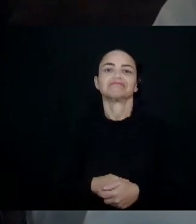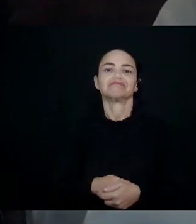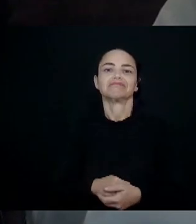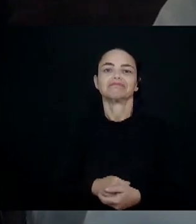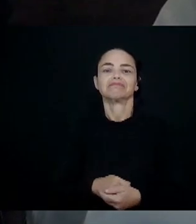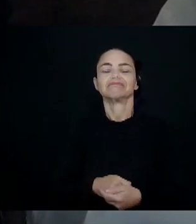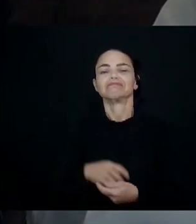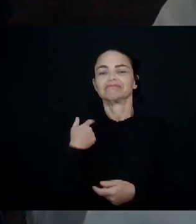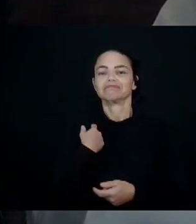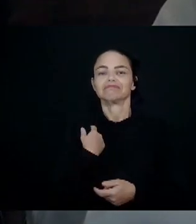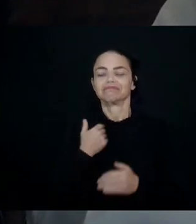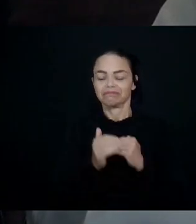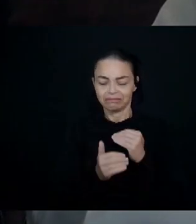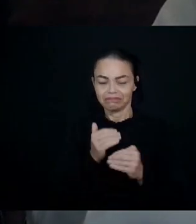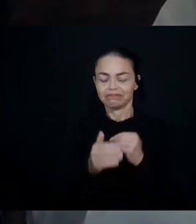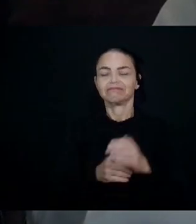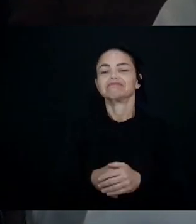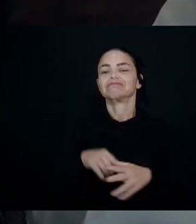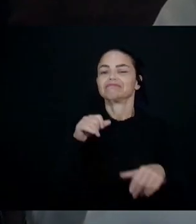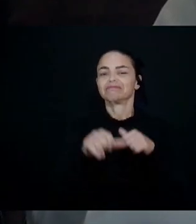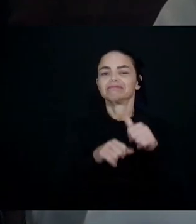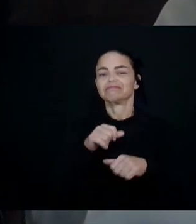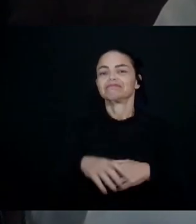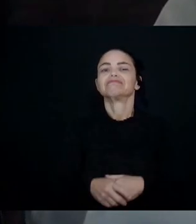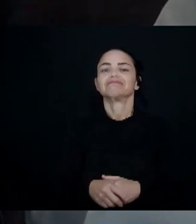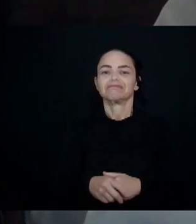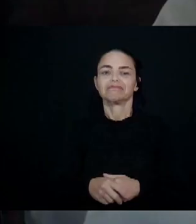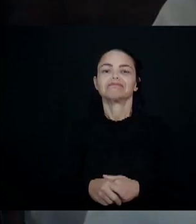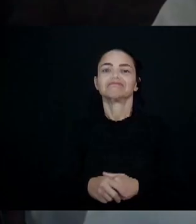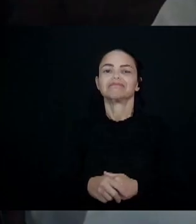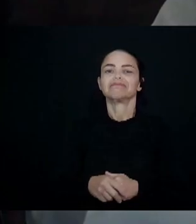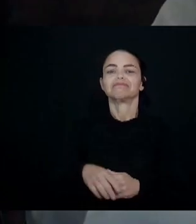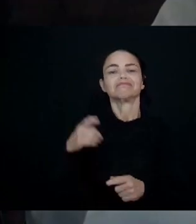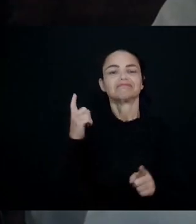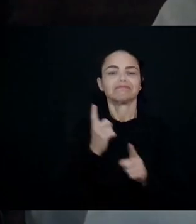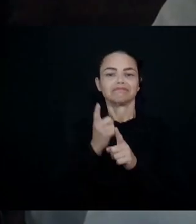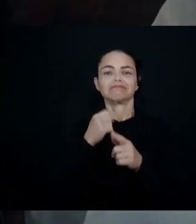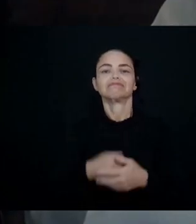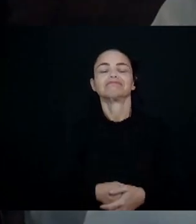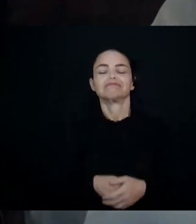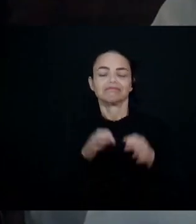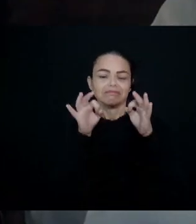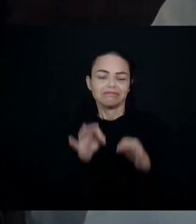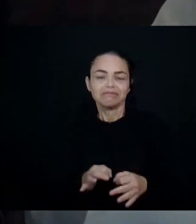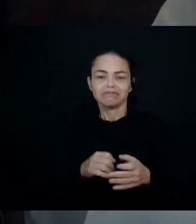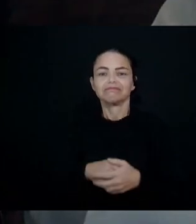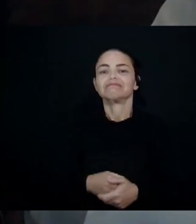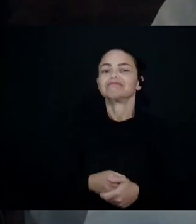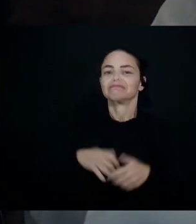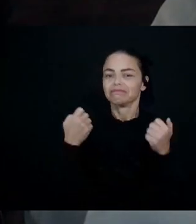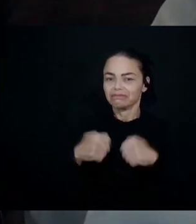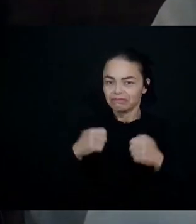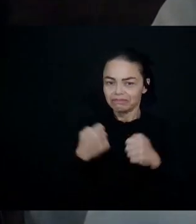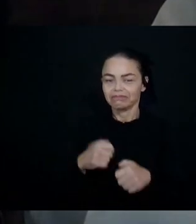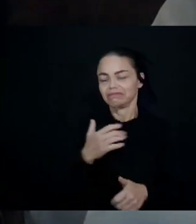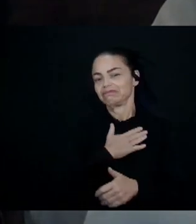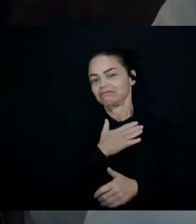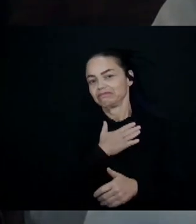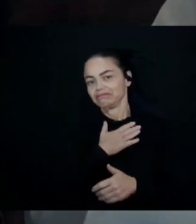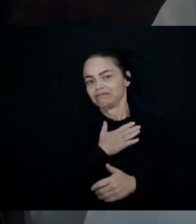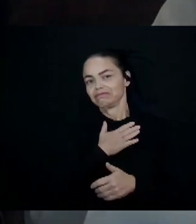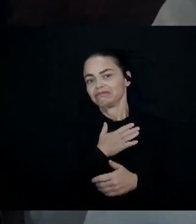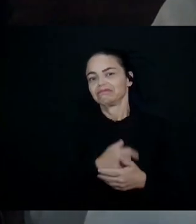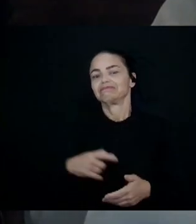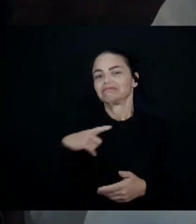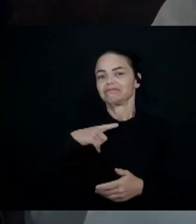esse processo de trocando as figurinhas, né? Você encontrar aquela pessoa certa que precisa das minhas figurinhas e tem as